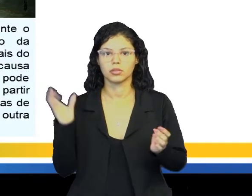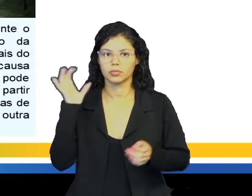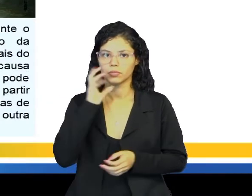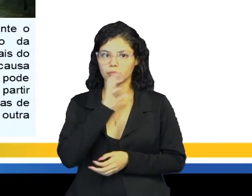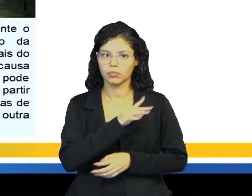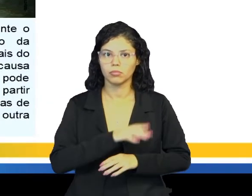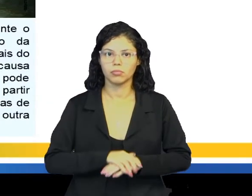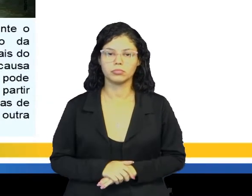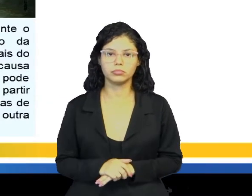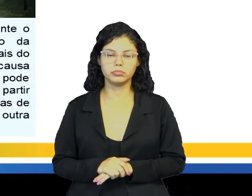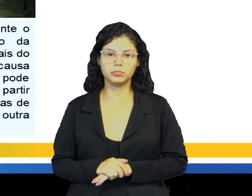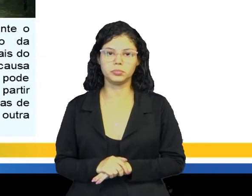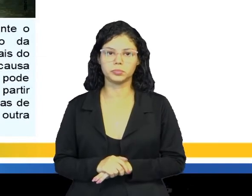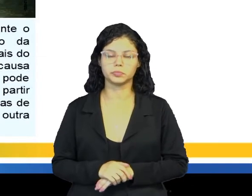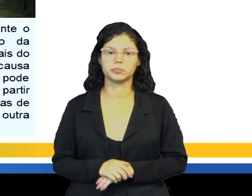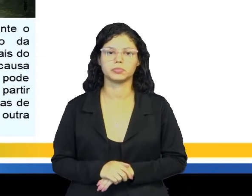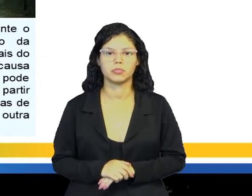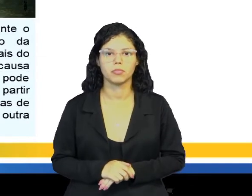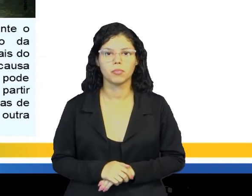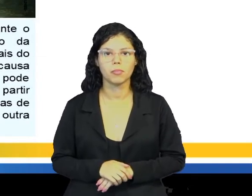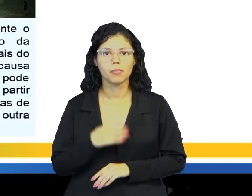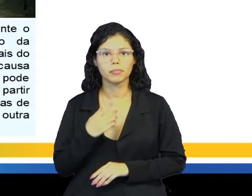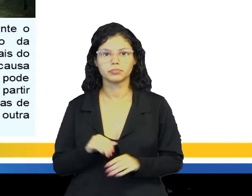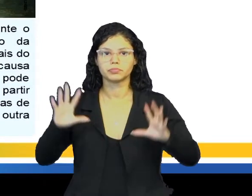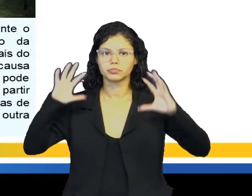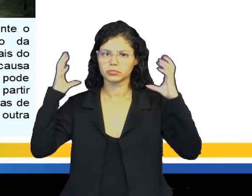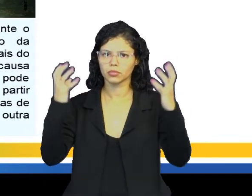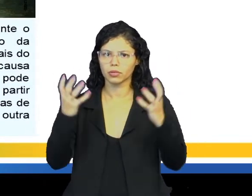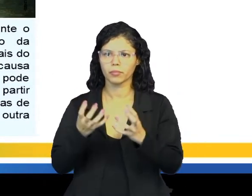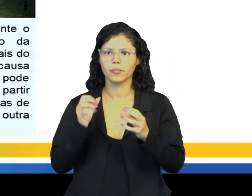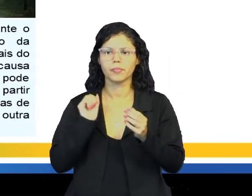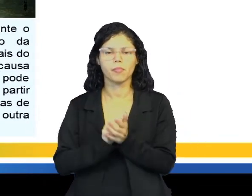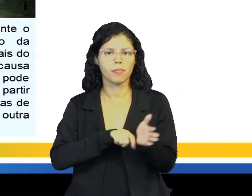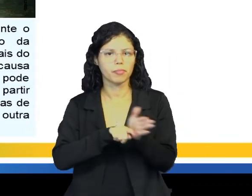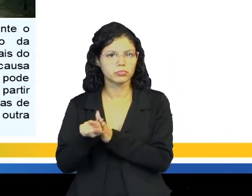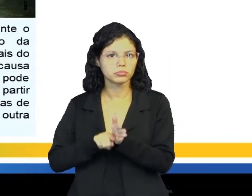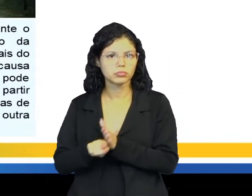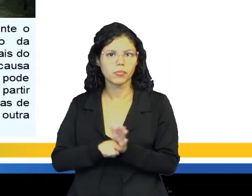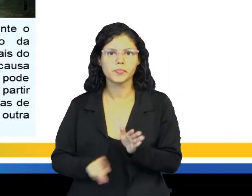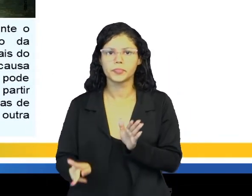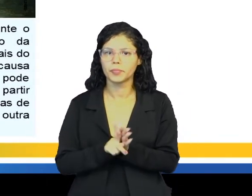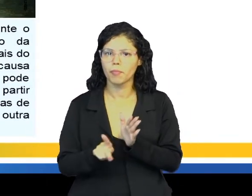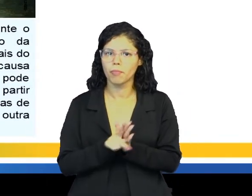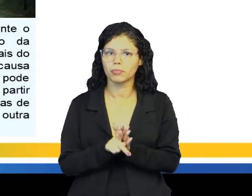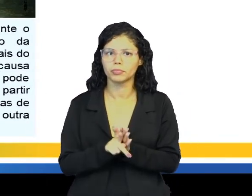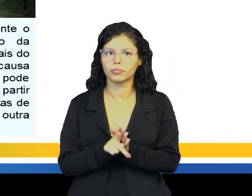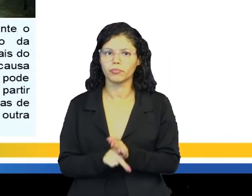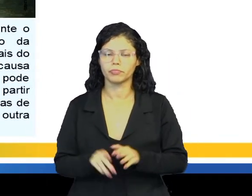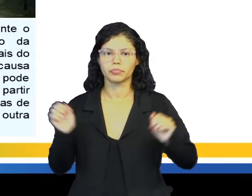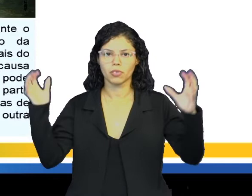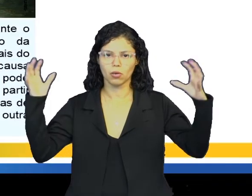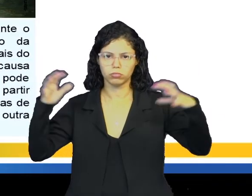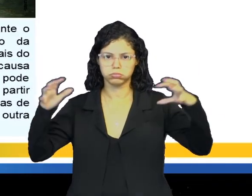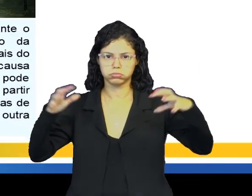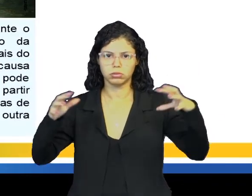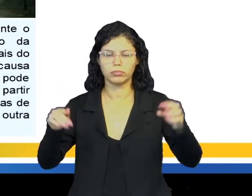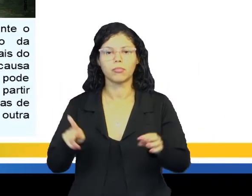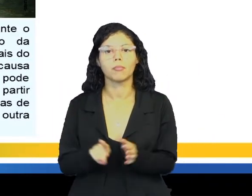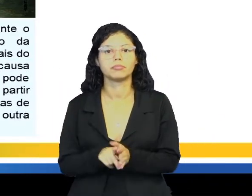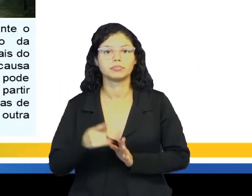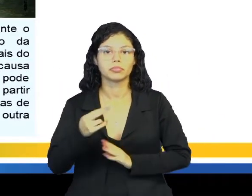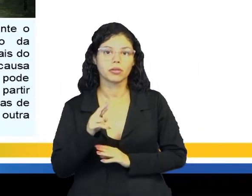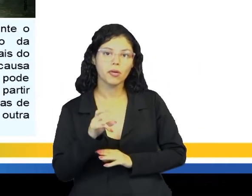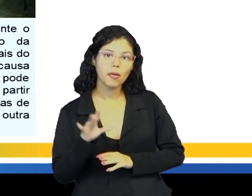quentes. Precipitações. As nuvens dão origem às precipitações, que são do tipo de estratos ou cúmulos.